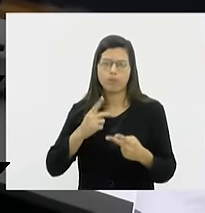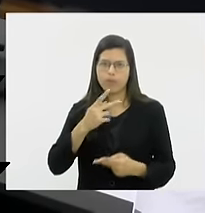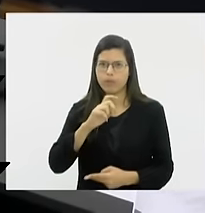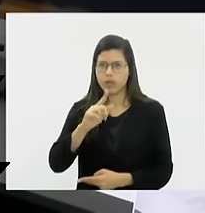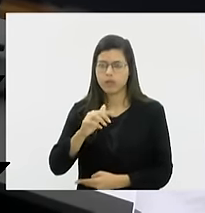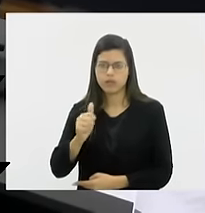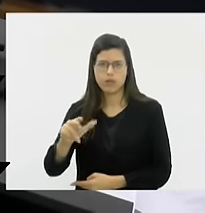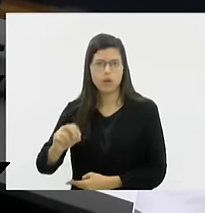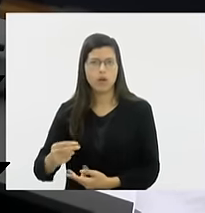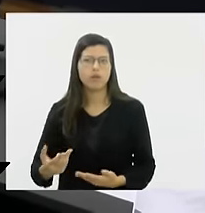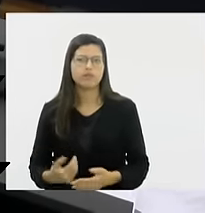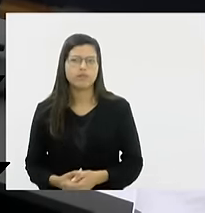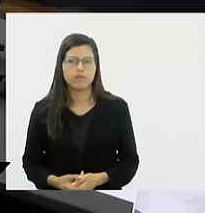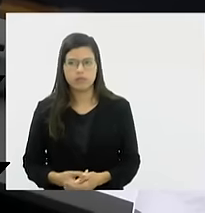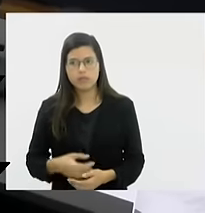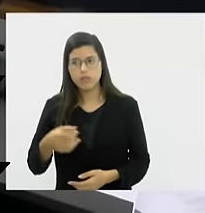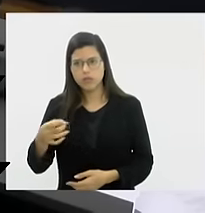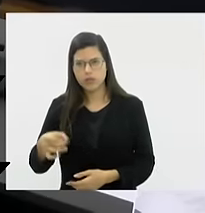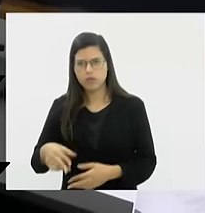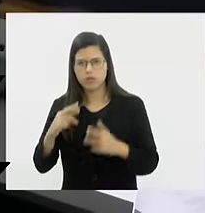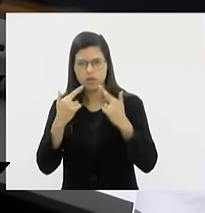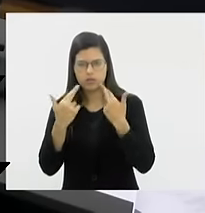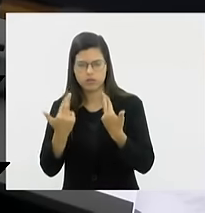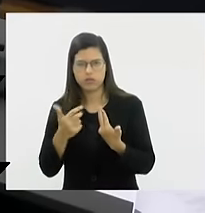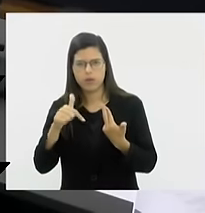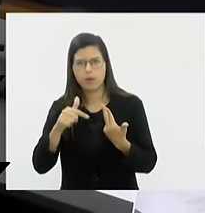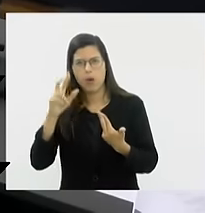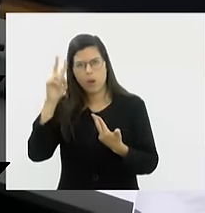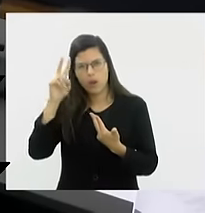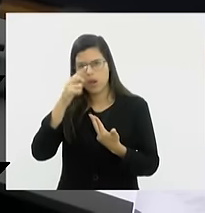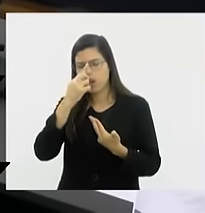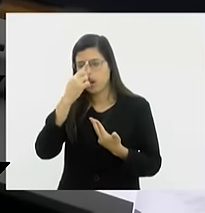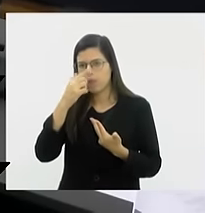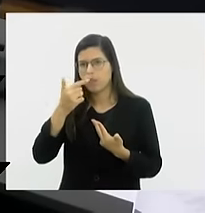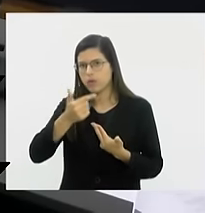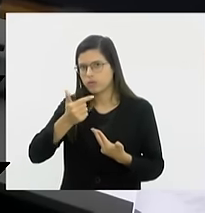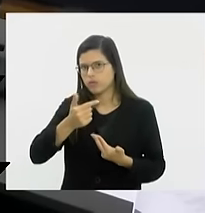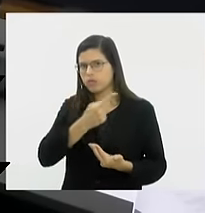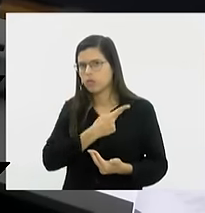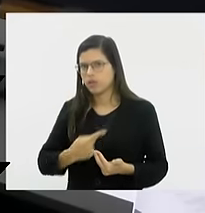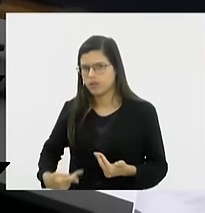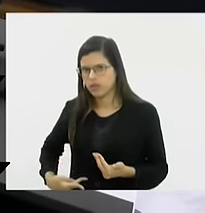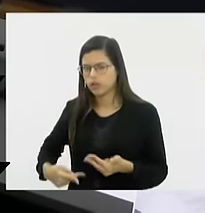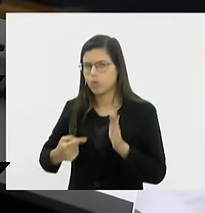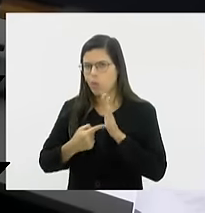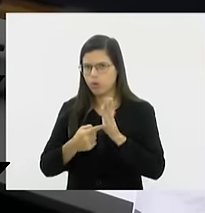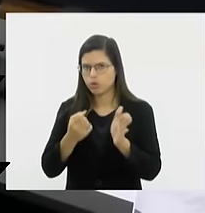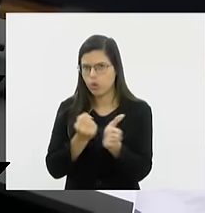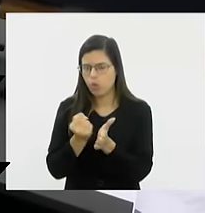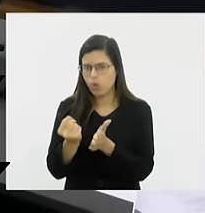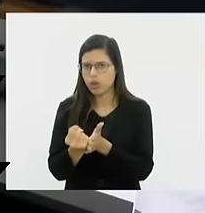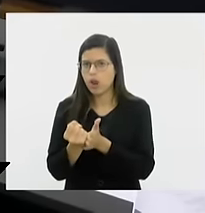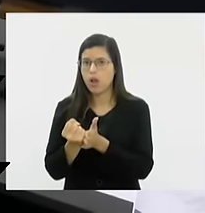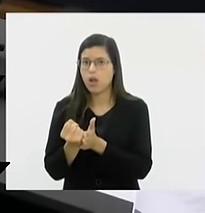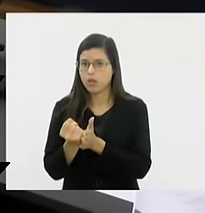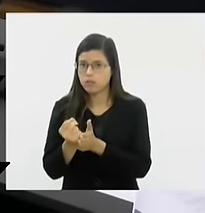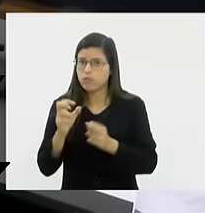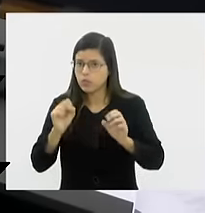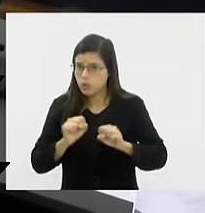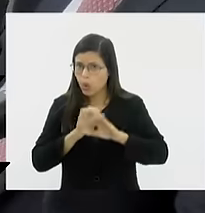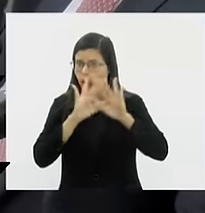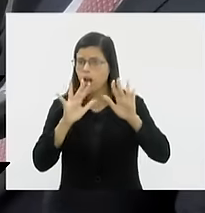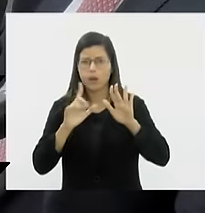nós tivemos aqui, eu me recordo bem que a sua vice-presidente trouxe o contrato e ela deixou muito claro, até numa